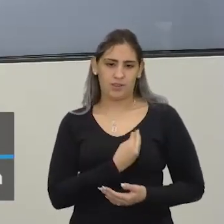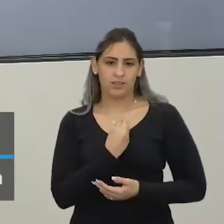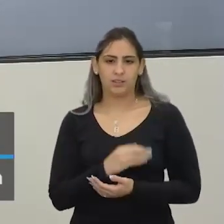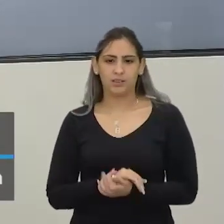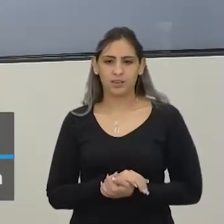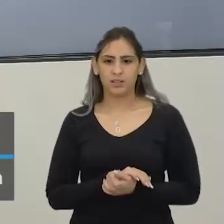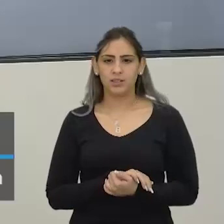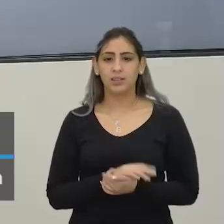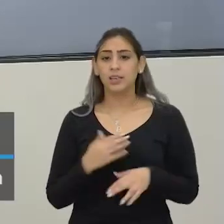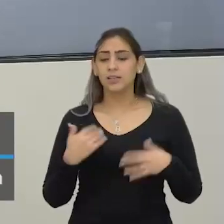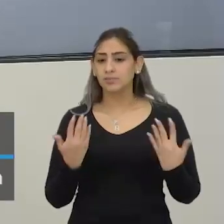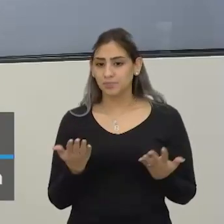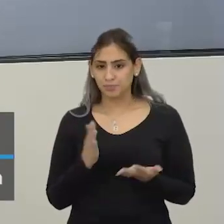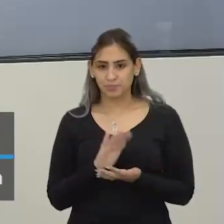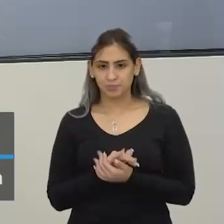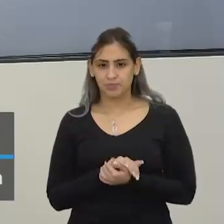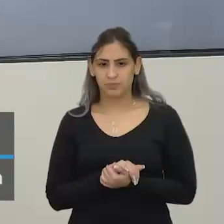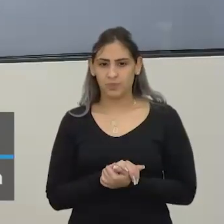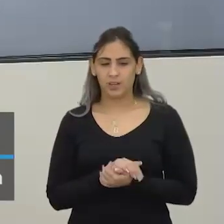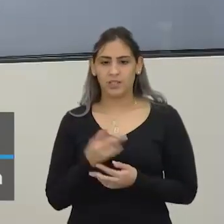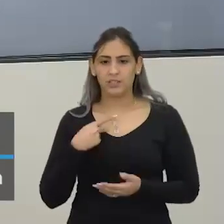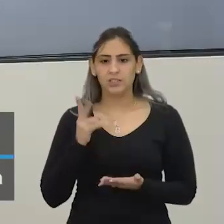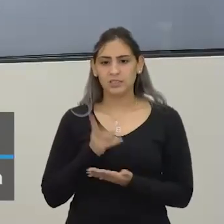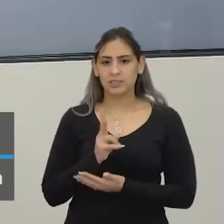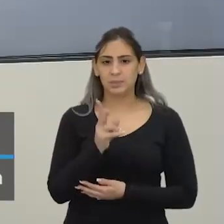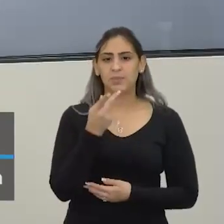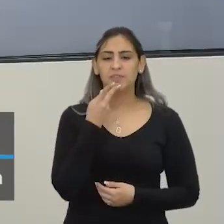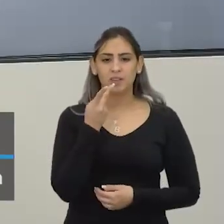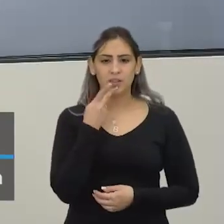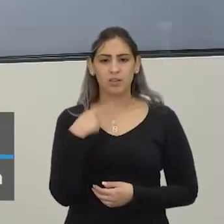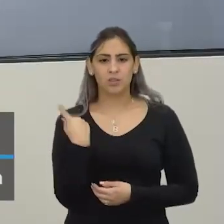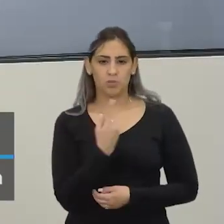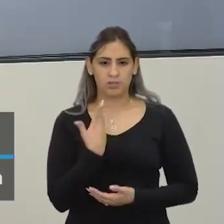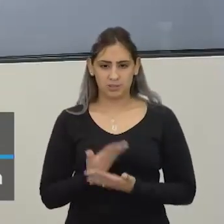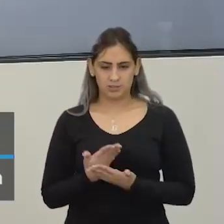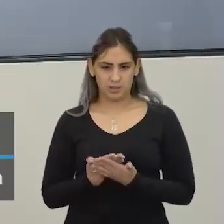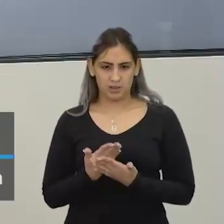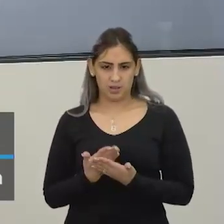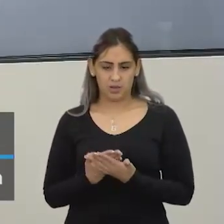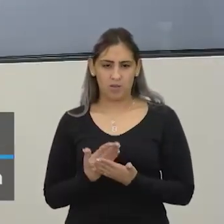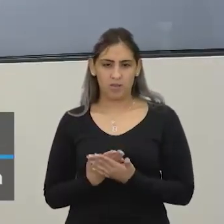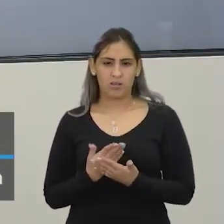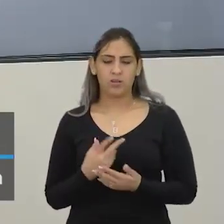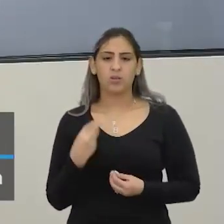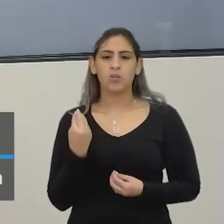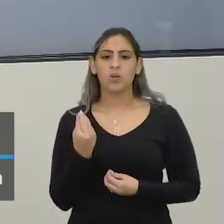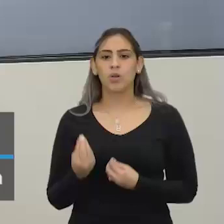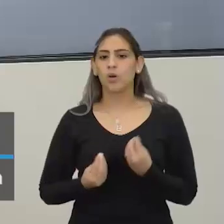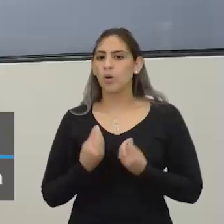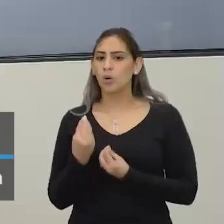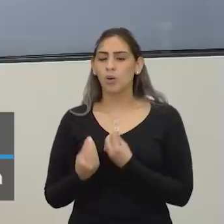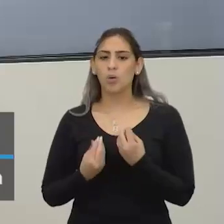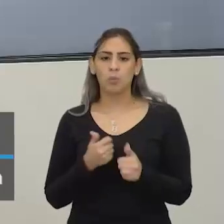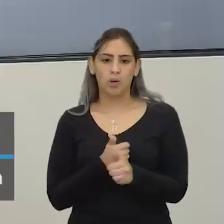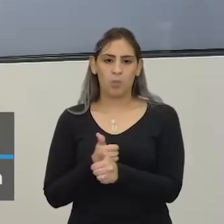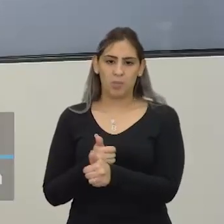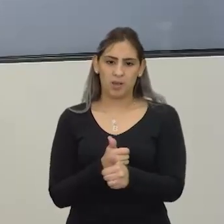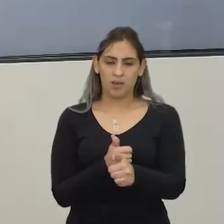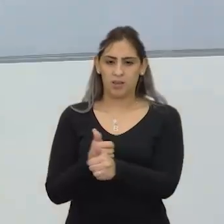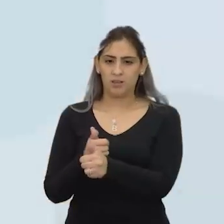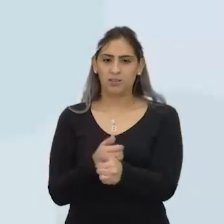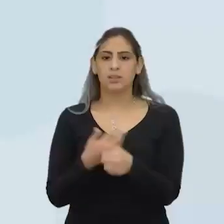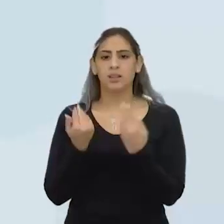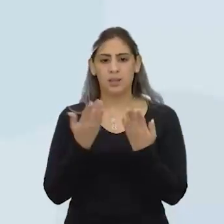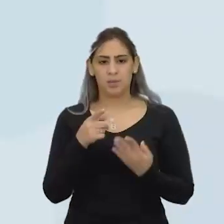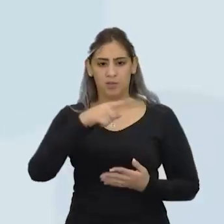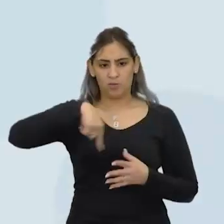Muito aí, legal. gente, né? Então sempre a gente fala, quando nas nossas aulas a gente sempre fala a respeito de como acompanhá-las, né? Então tá aí para